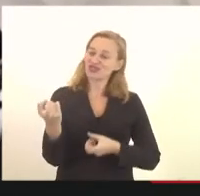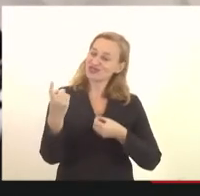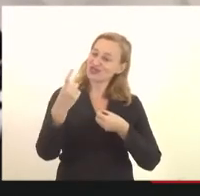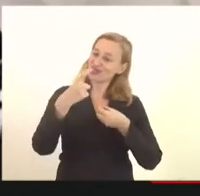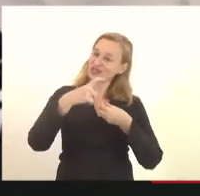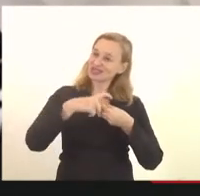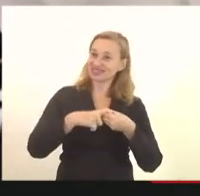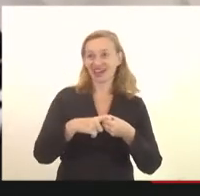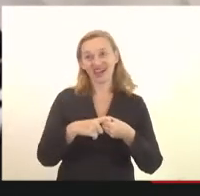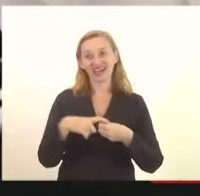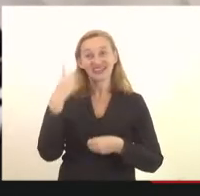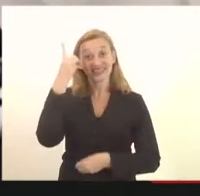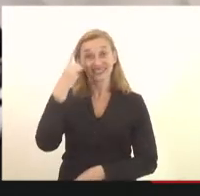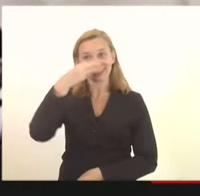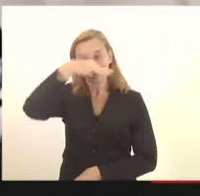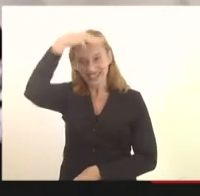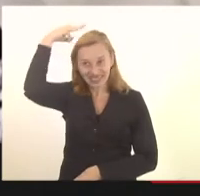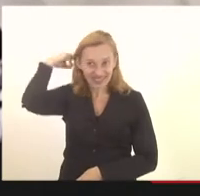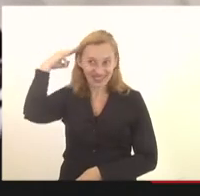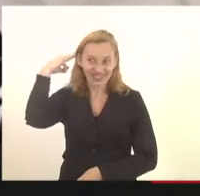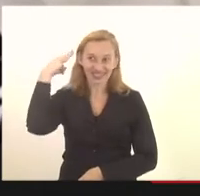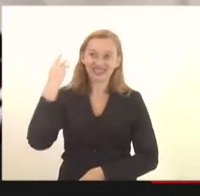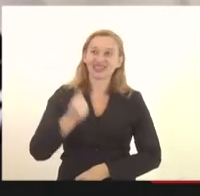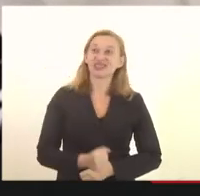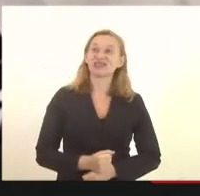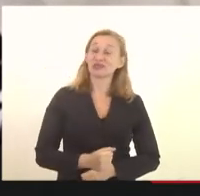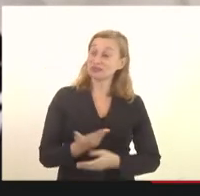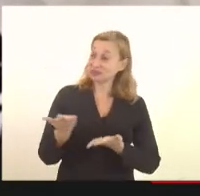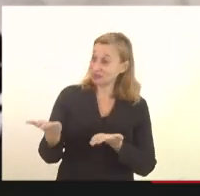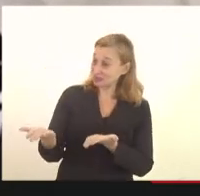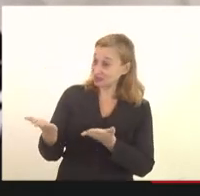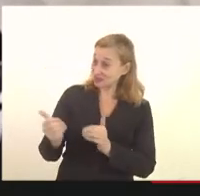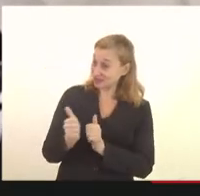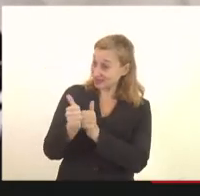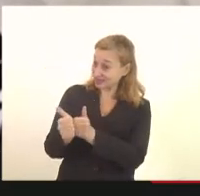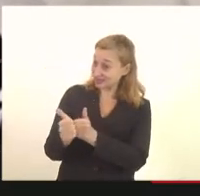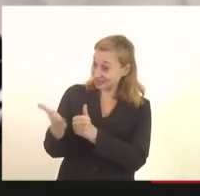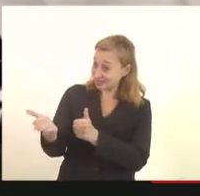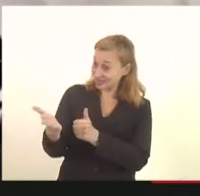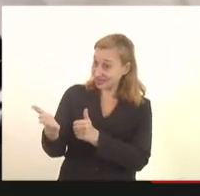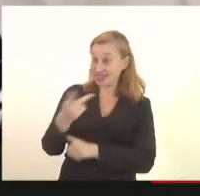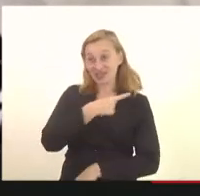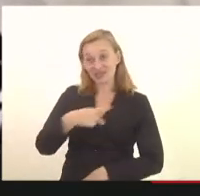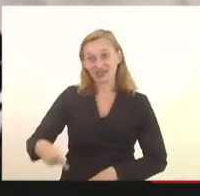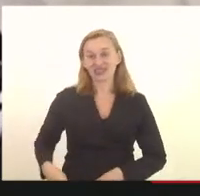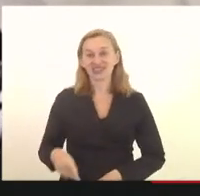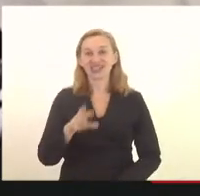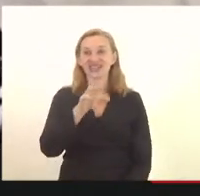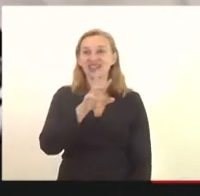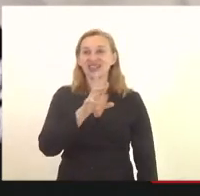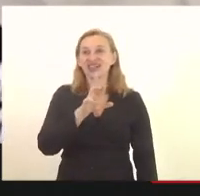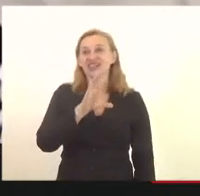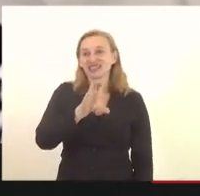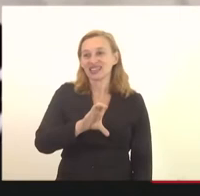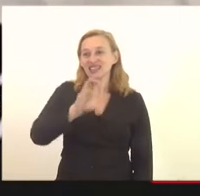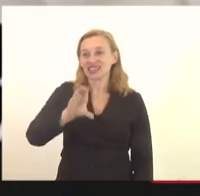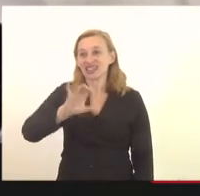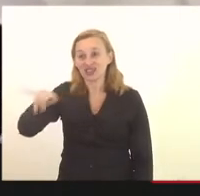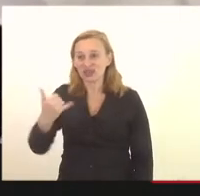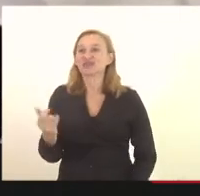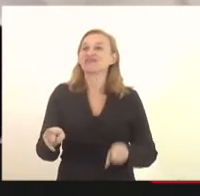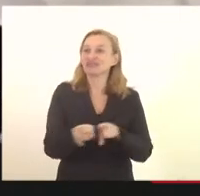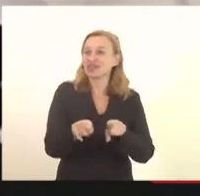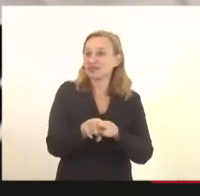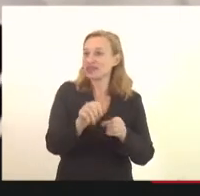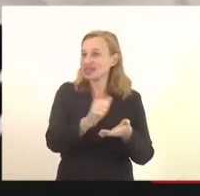retornarmos, deputado Márcio Pacheco, sobre o vosso comando aí na presidência da CCJ e também nas